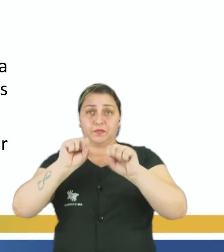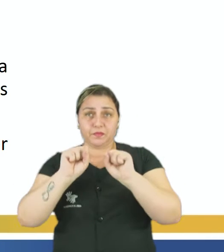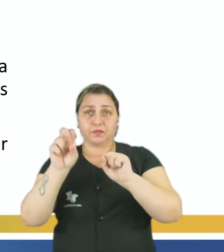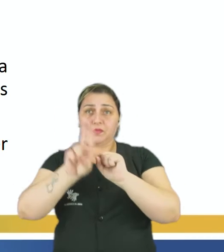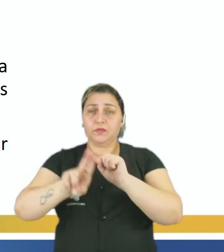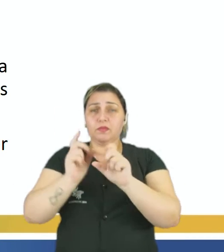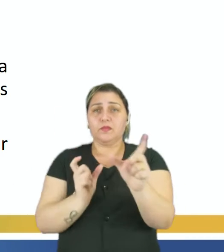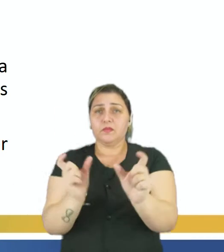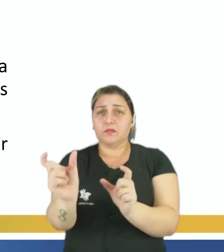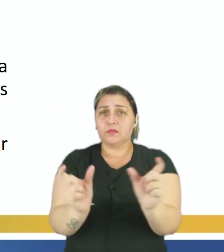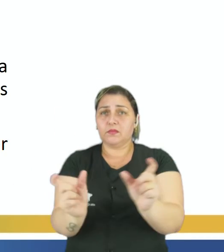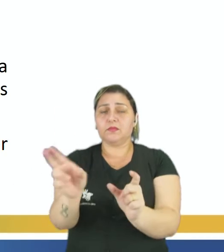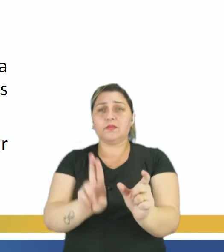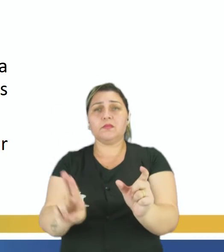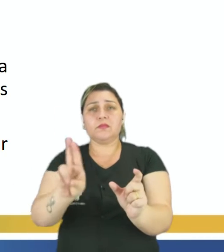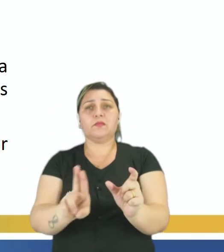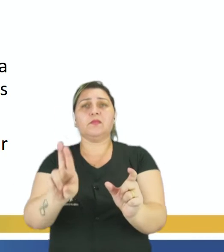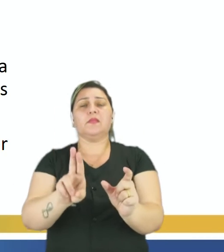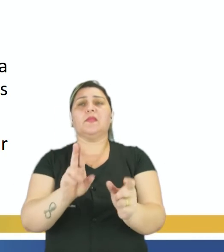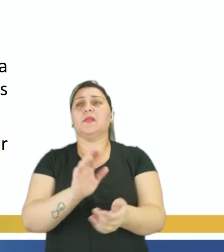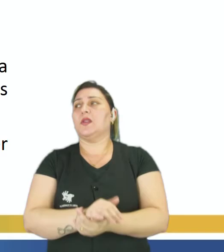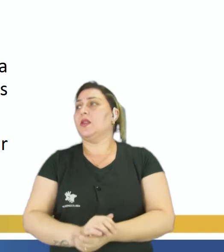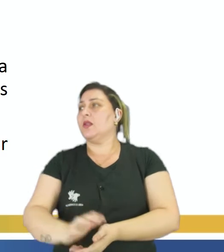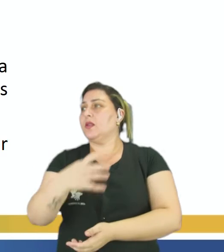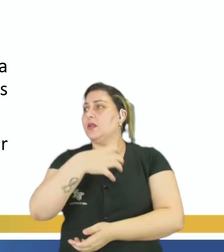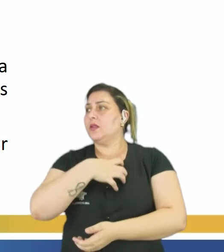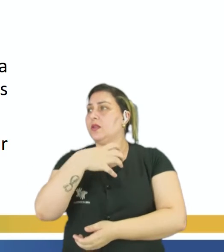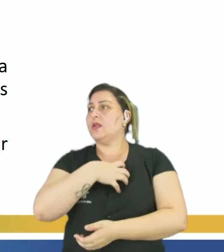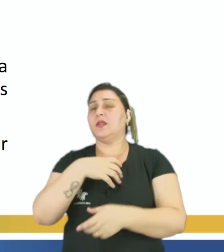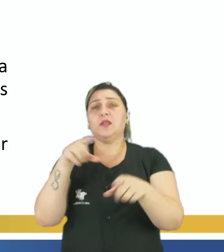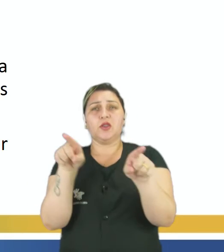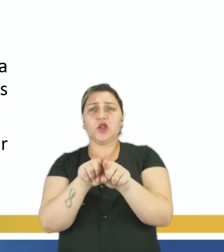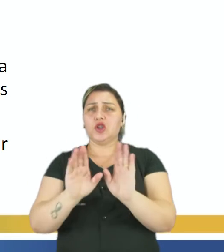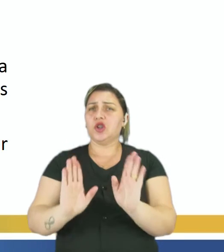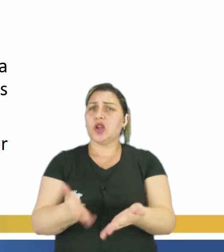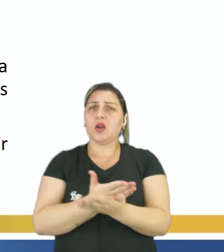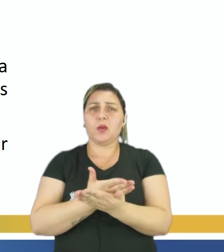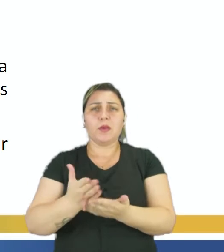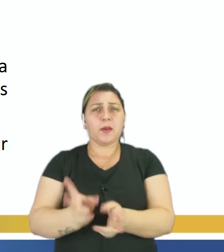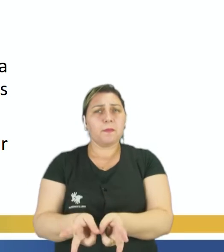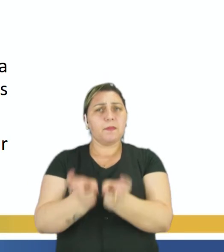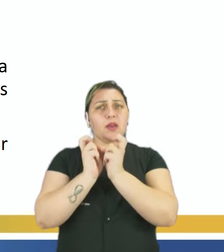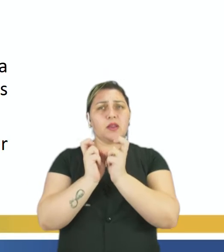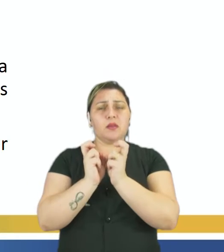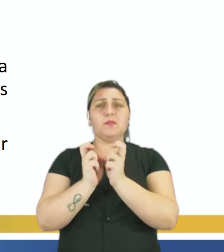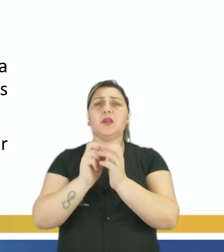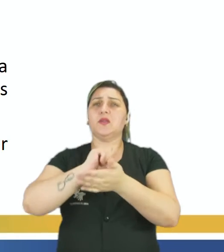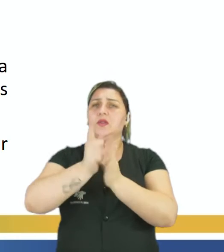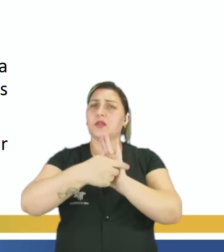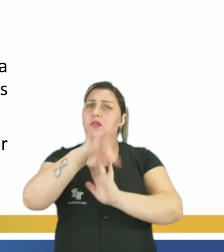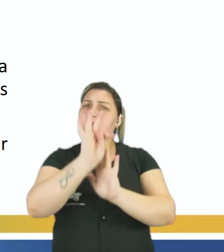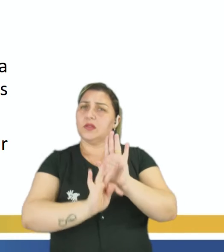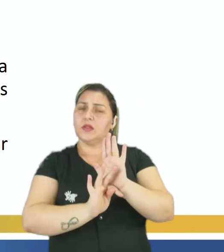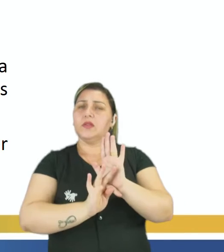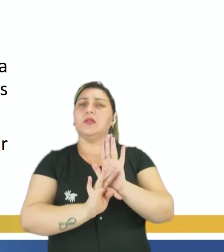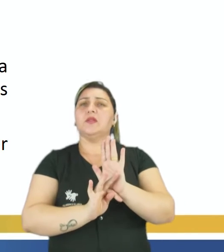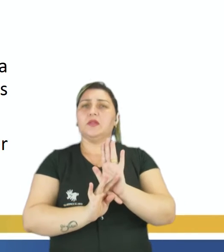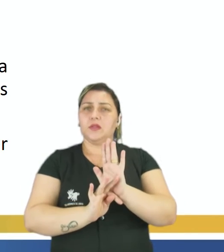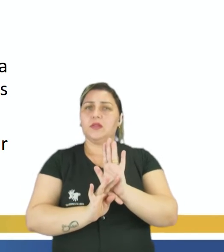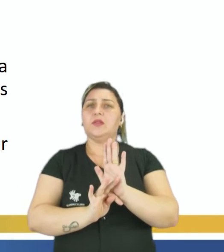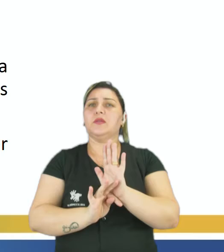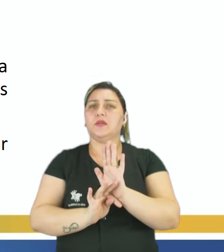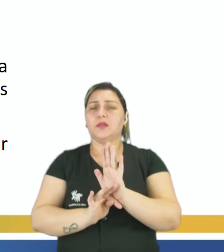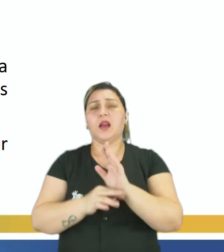de palavras. Então, o estilismo já começa a ser percebido nesse gênero textual, que é de cunho